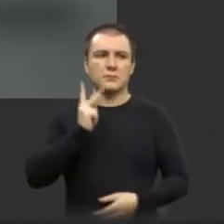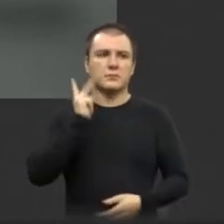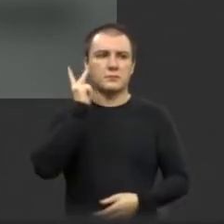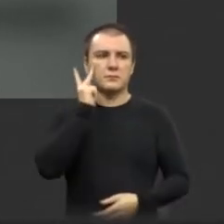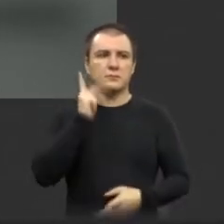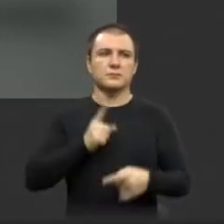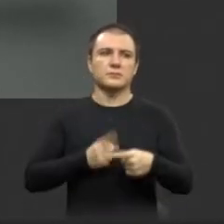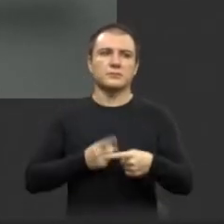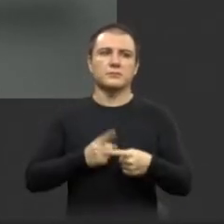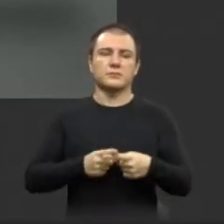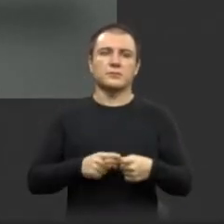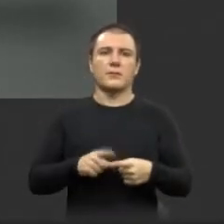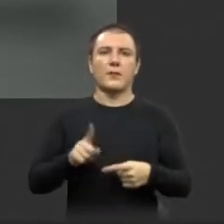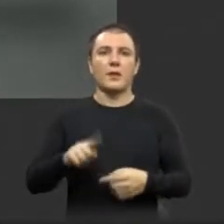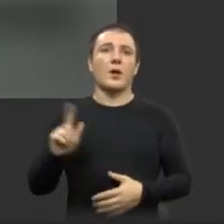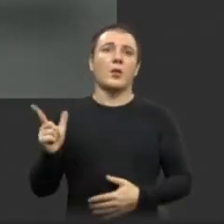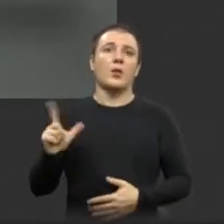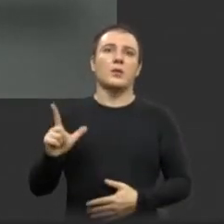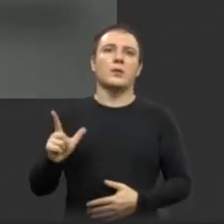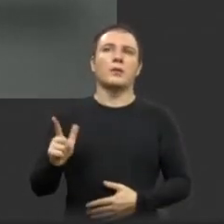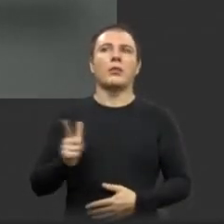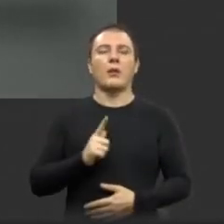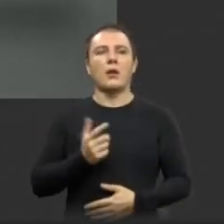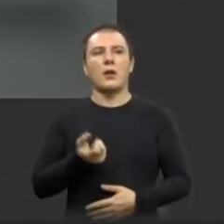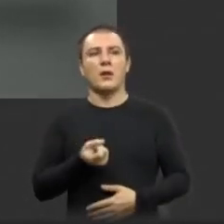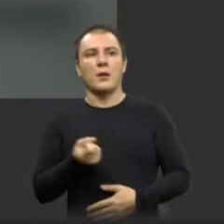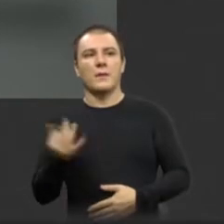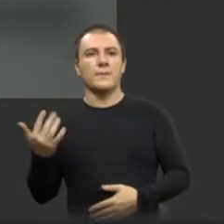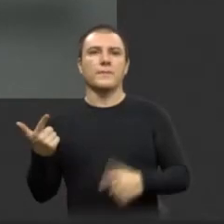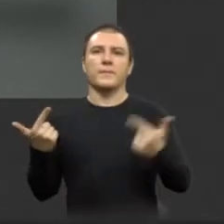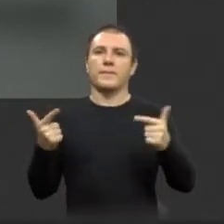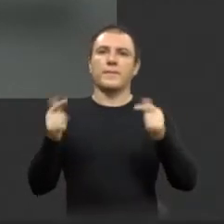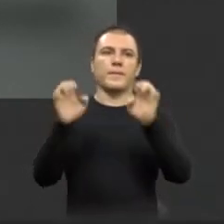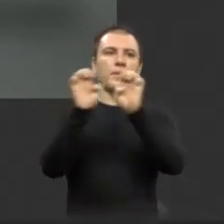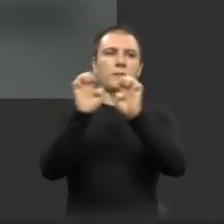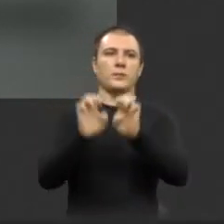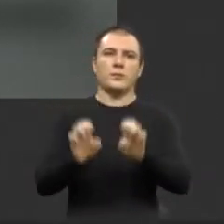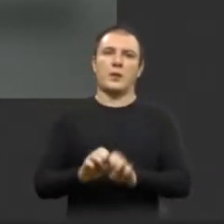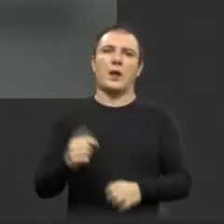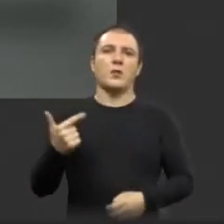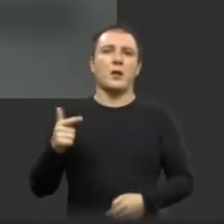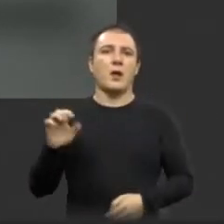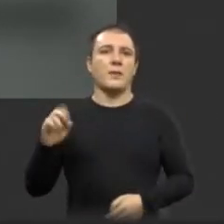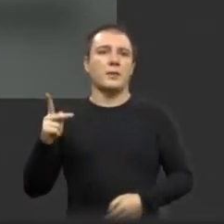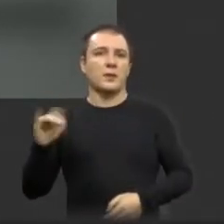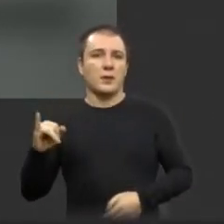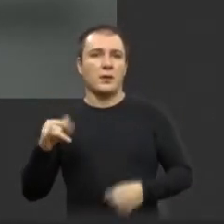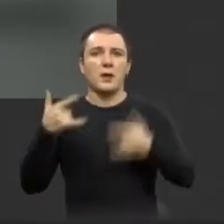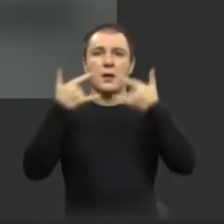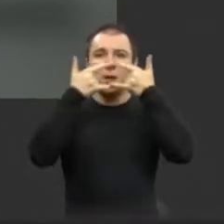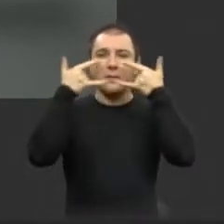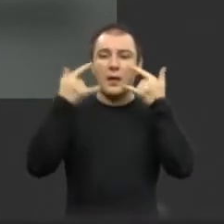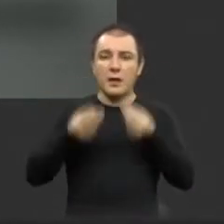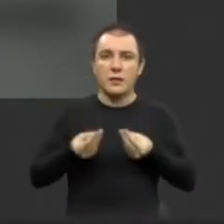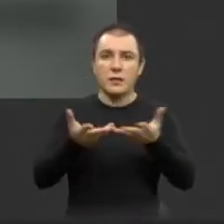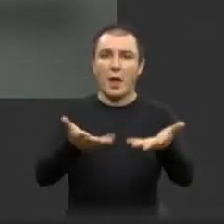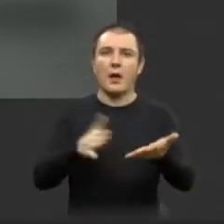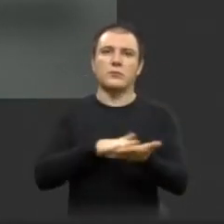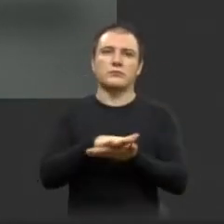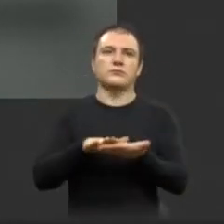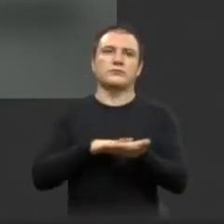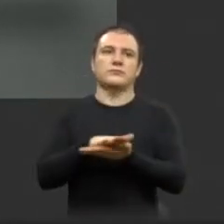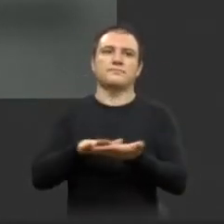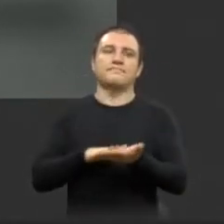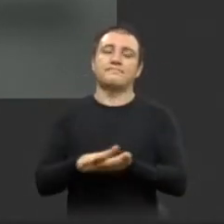porque é claro que em algumas posições não existe estrutura não tem IPI a máscara não tá sendo fornecida pelo município